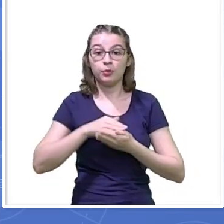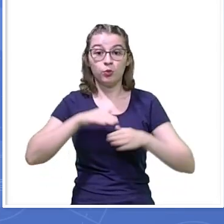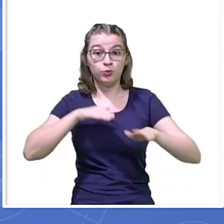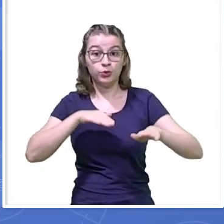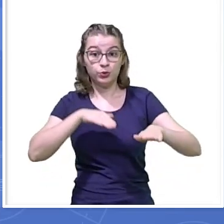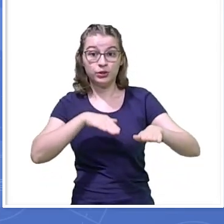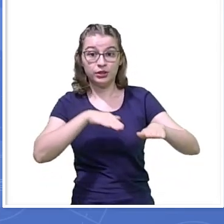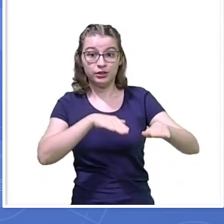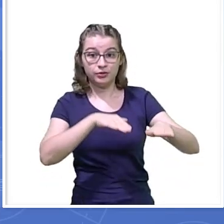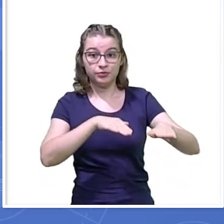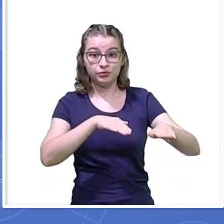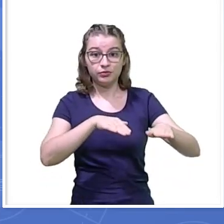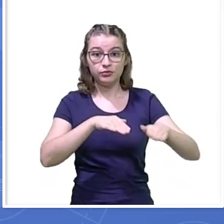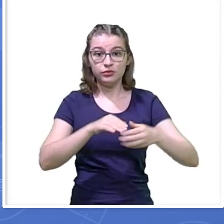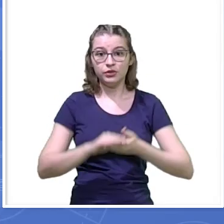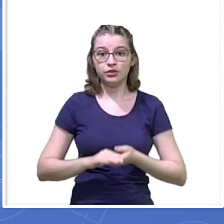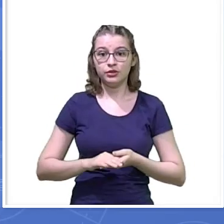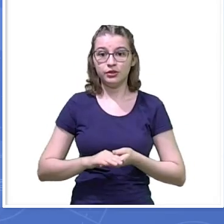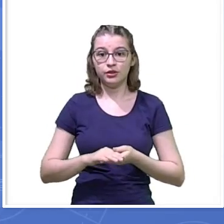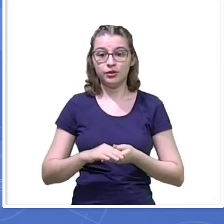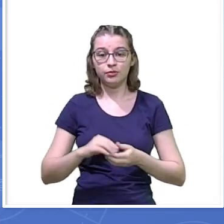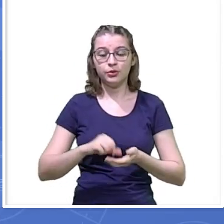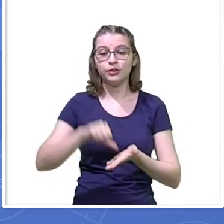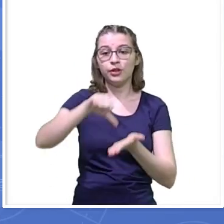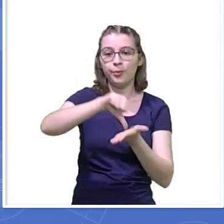utiliza bastante um sistema